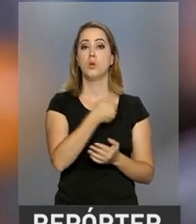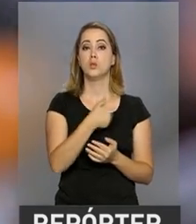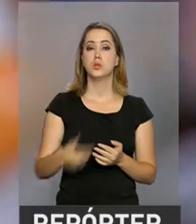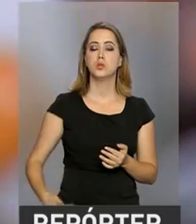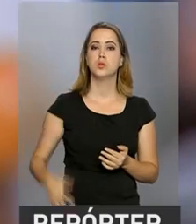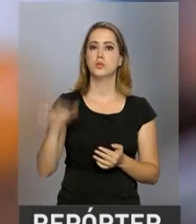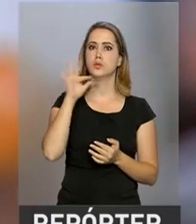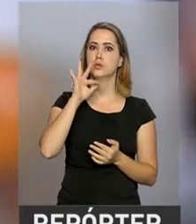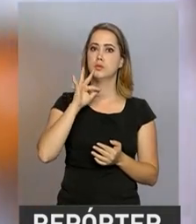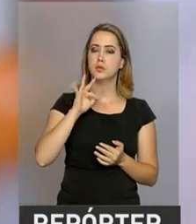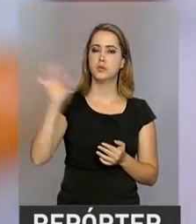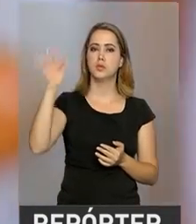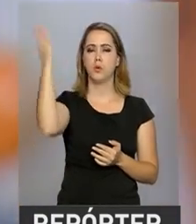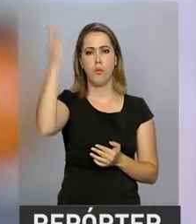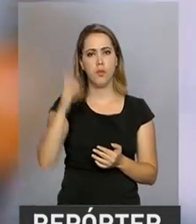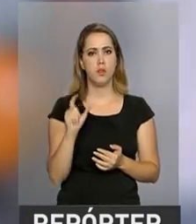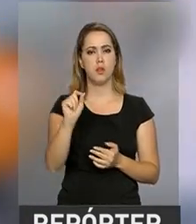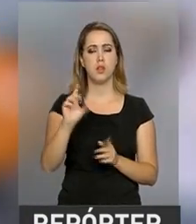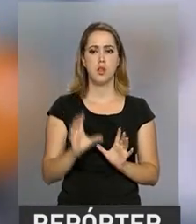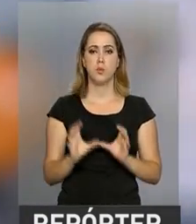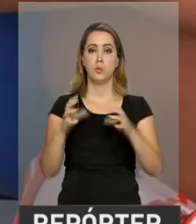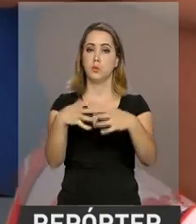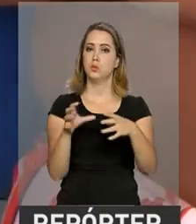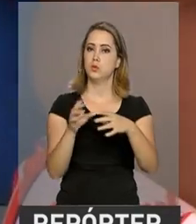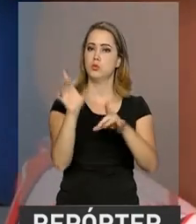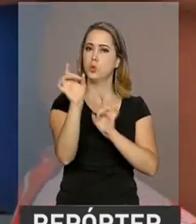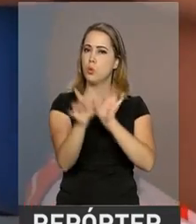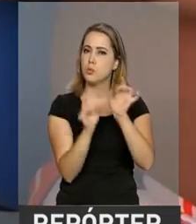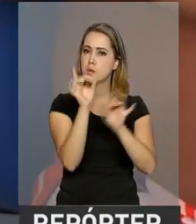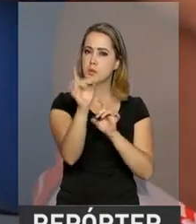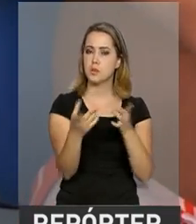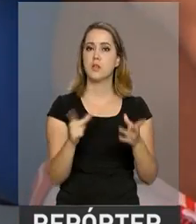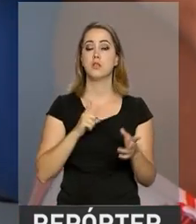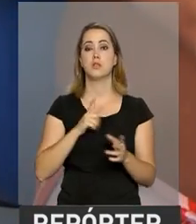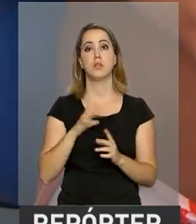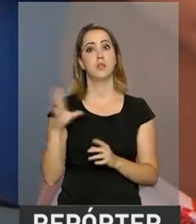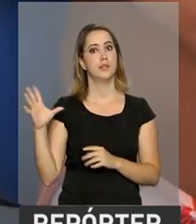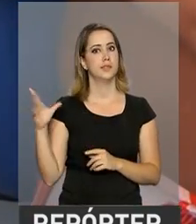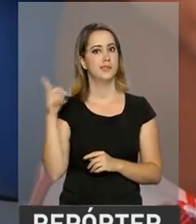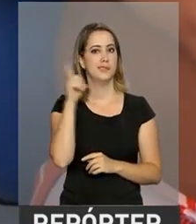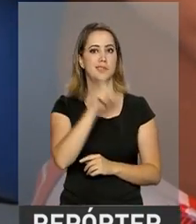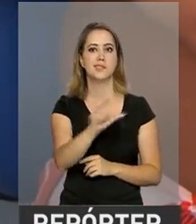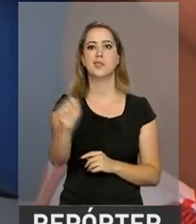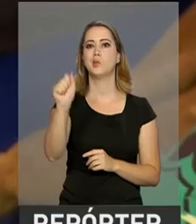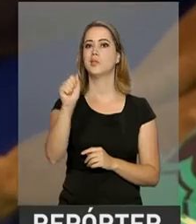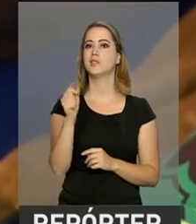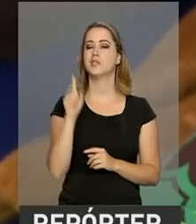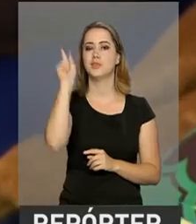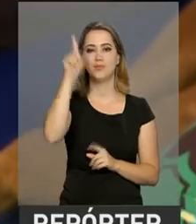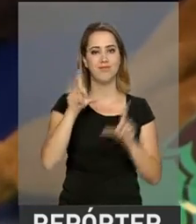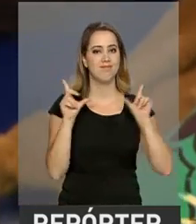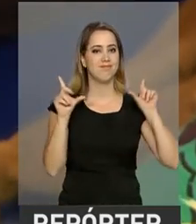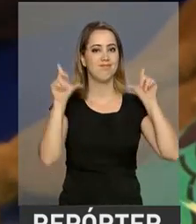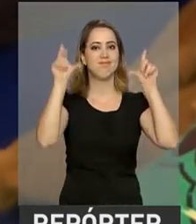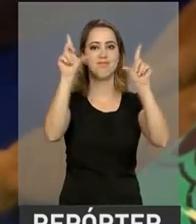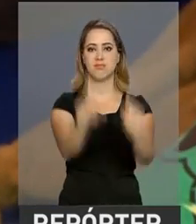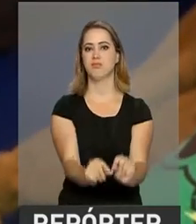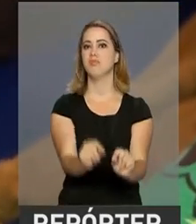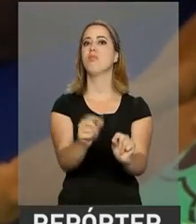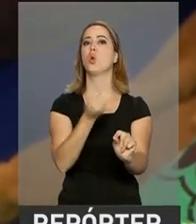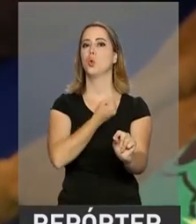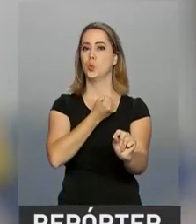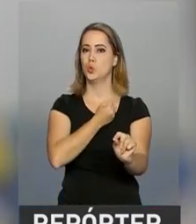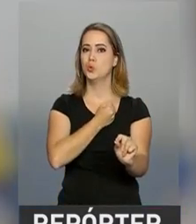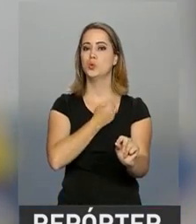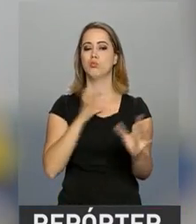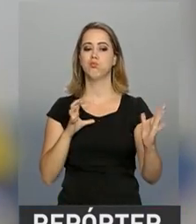brasileiro e os centros especializados especificamente têm conseguido é uma diminuição muito grande dessa